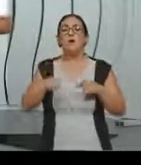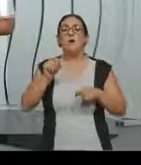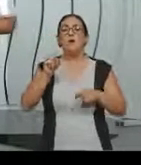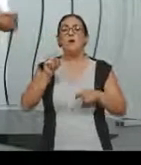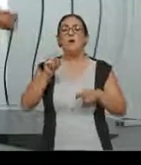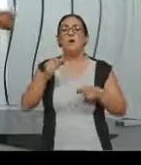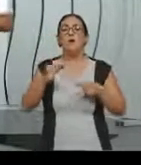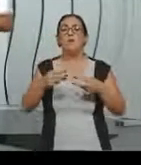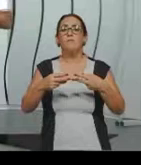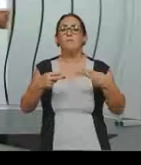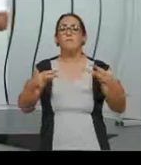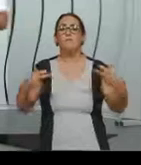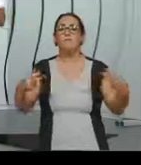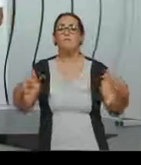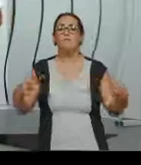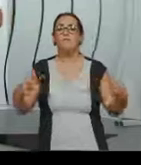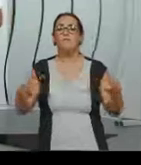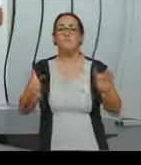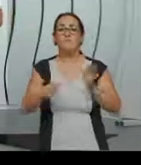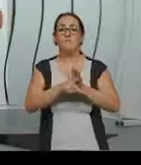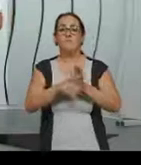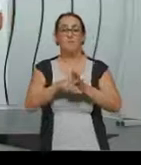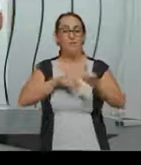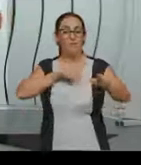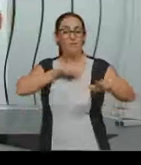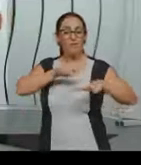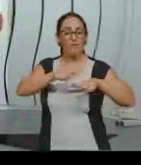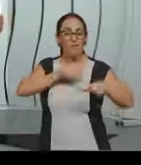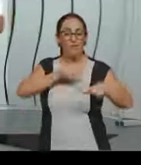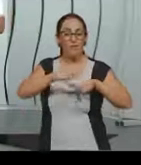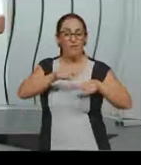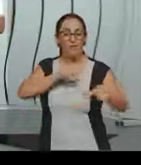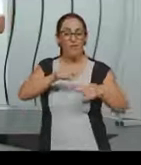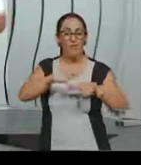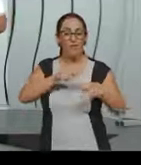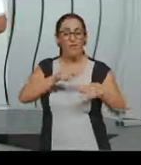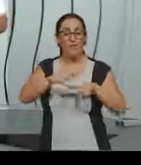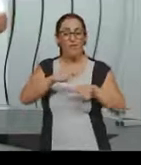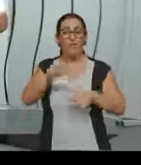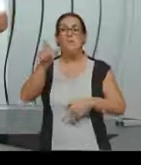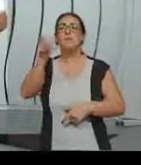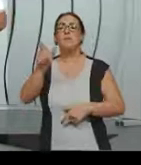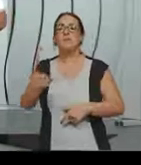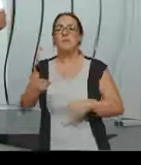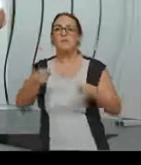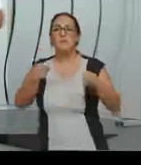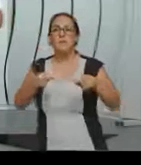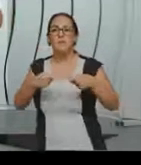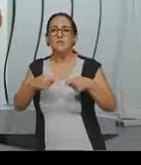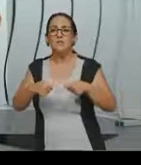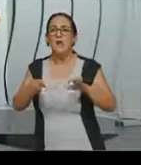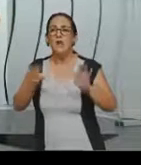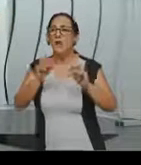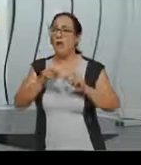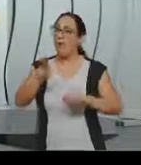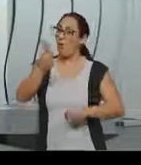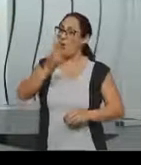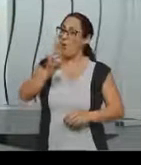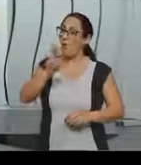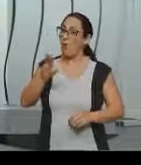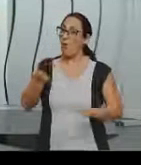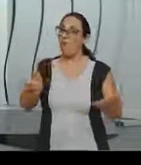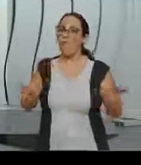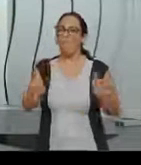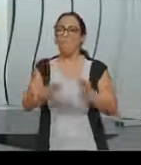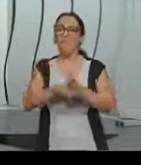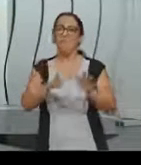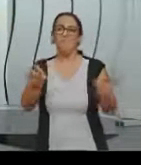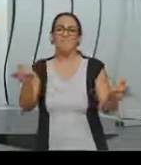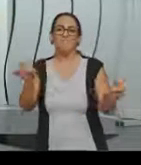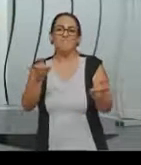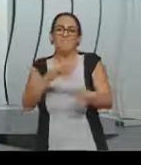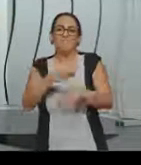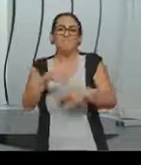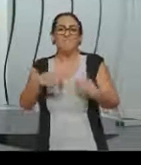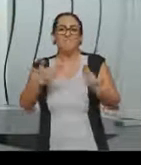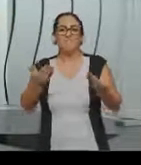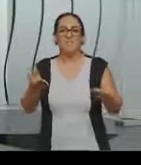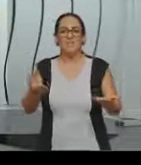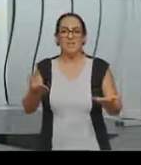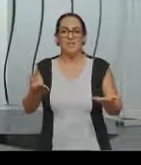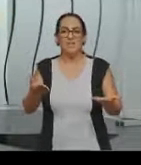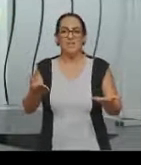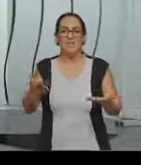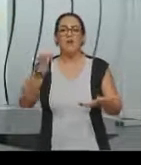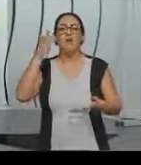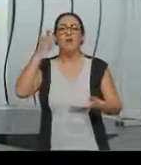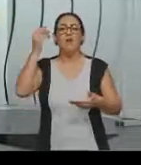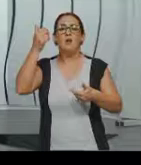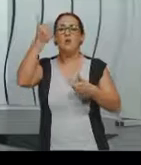e precisavam cada vez mais de mão de obra, ou essa produção iria se estagnar, né? Então, para